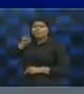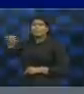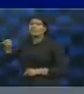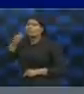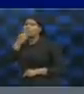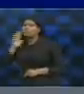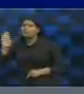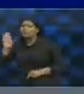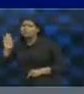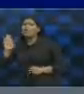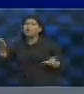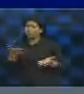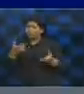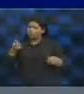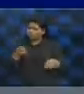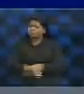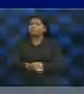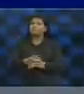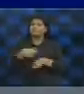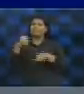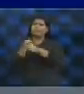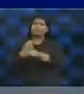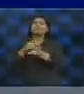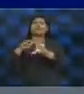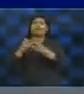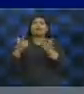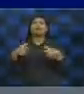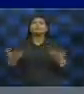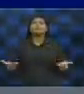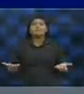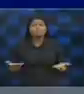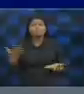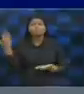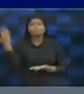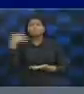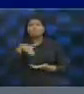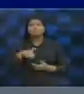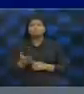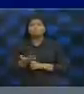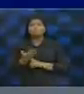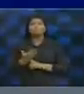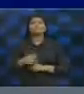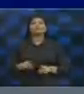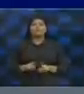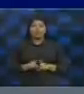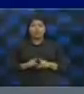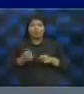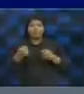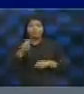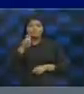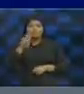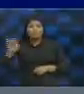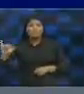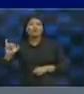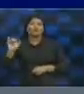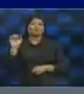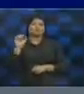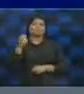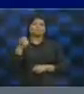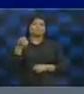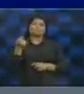isso, eu quero lembrar que uma creche para construir custa em torno de 5 milhões de reais. E o custeio de uma